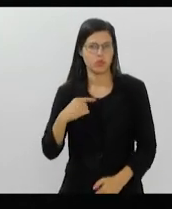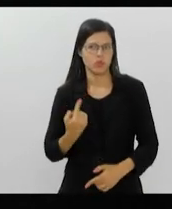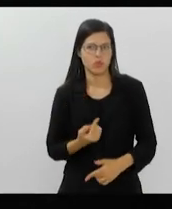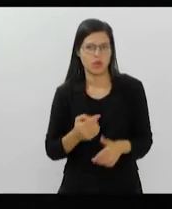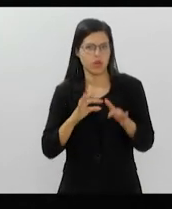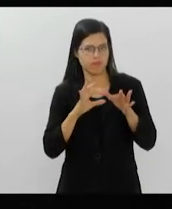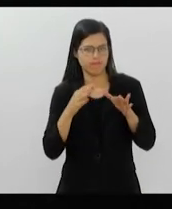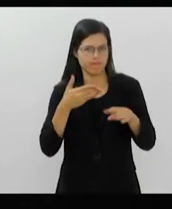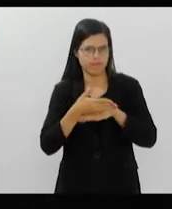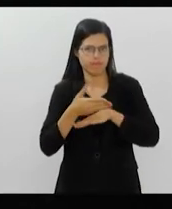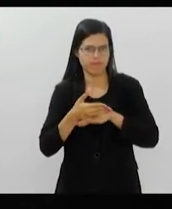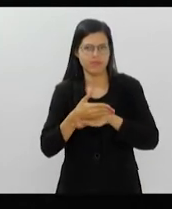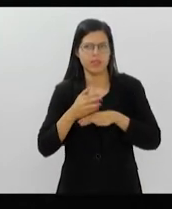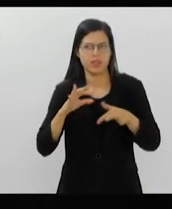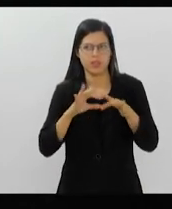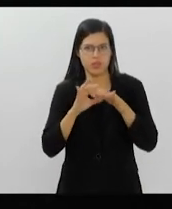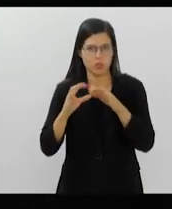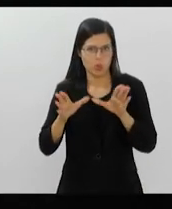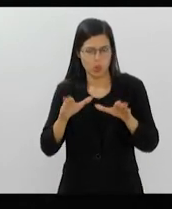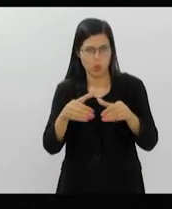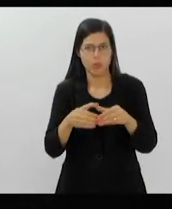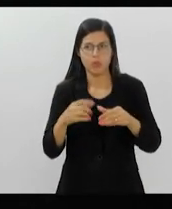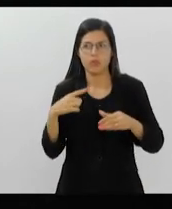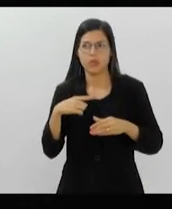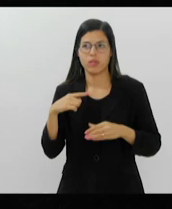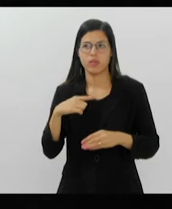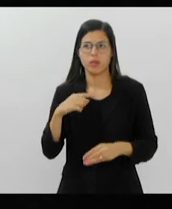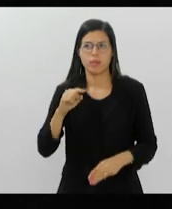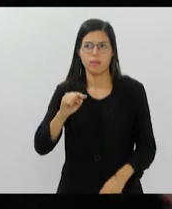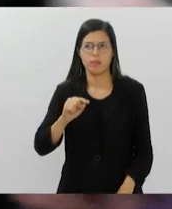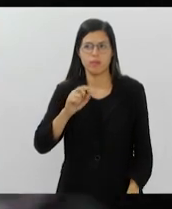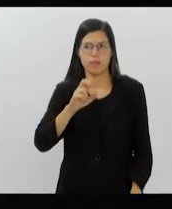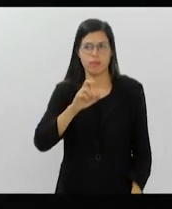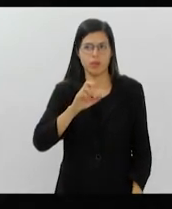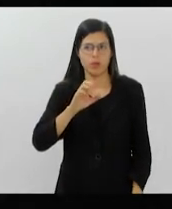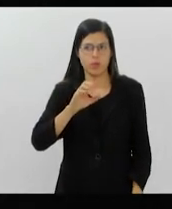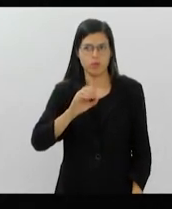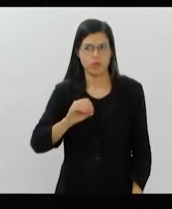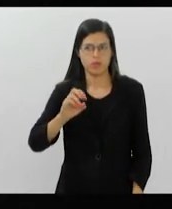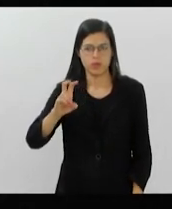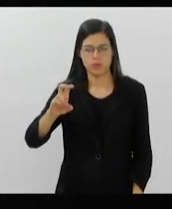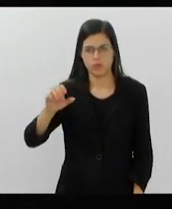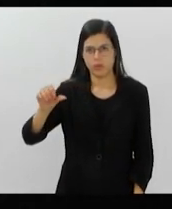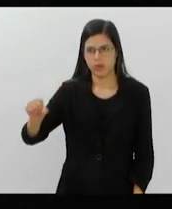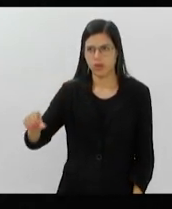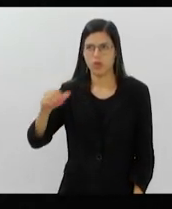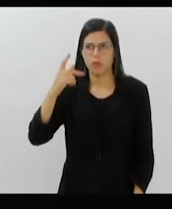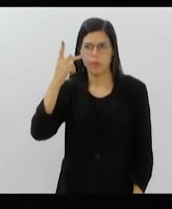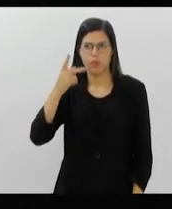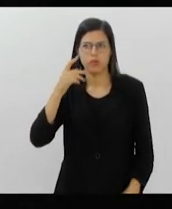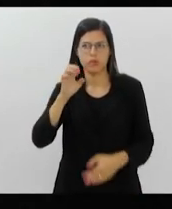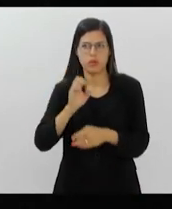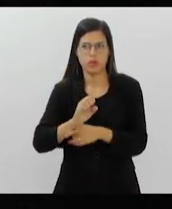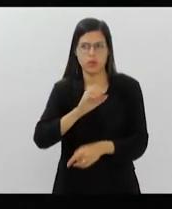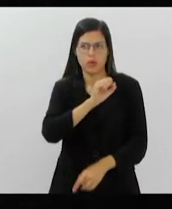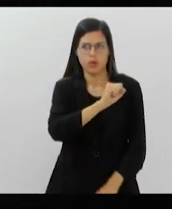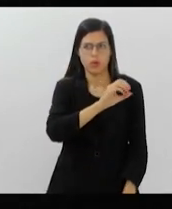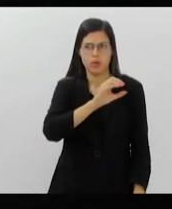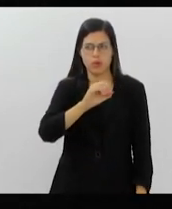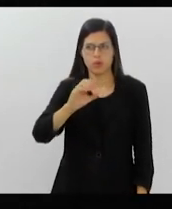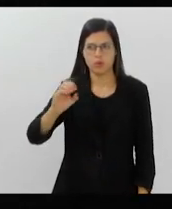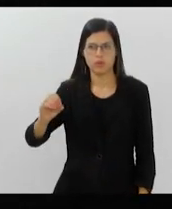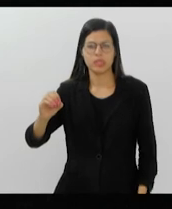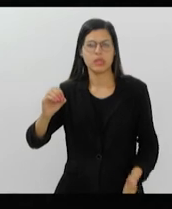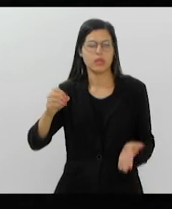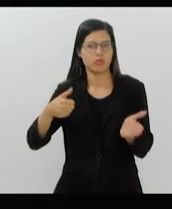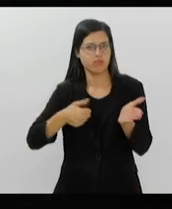os senhores tenham ideia, nós temos aproximadamente dos 1.059 parlamentares estaduais, 800